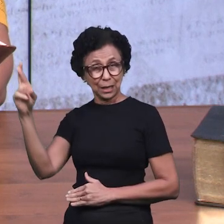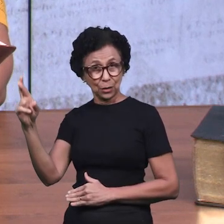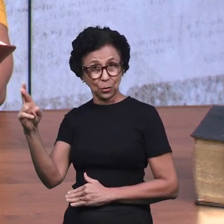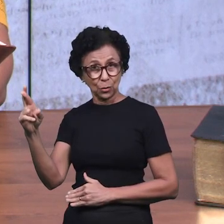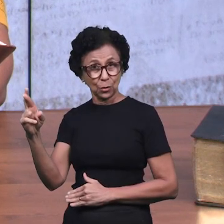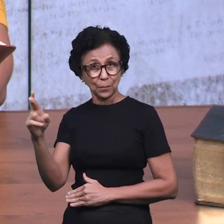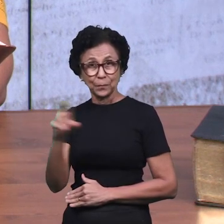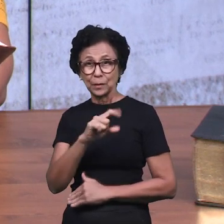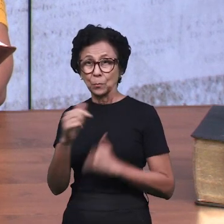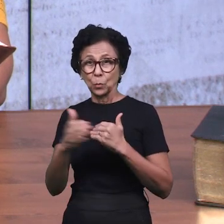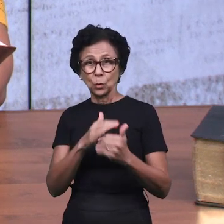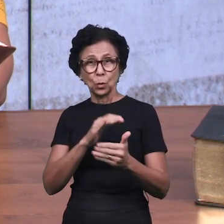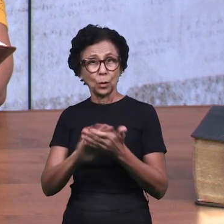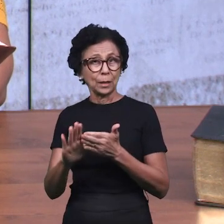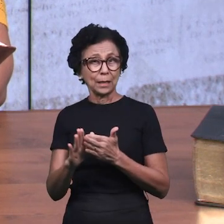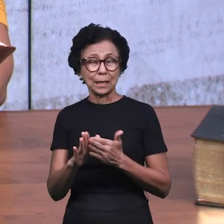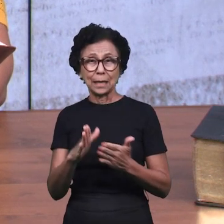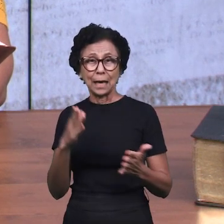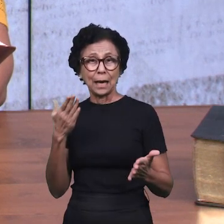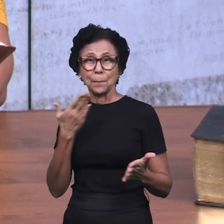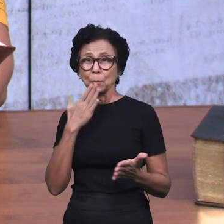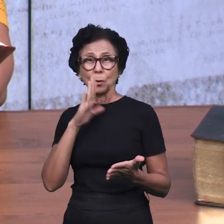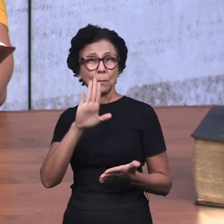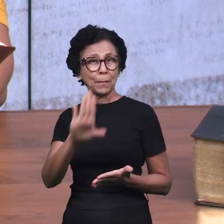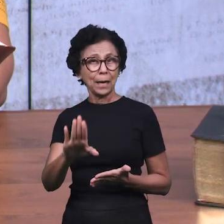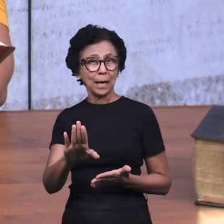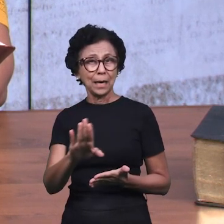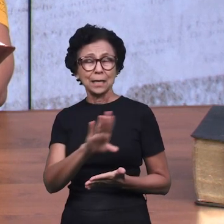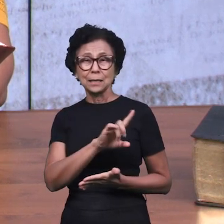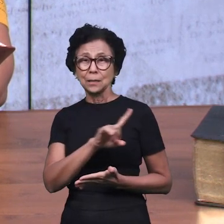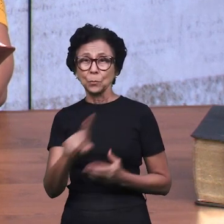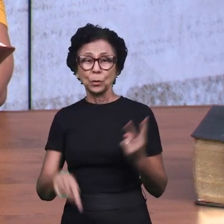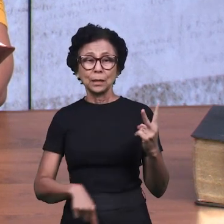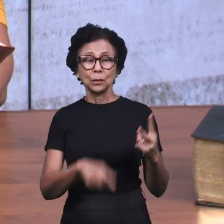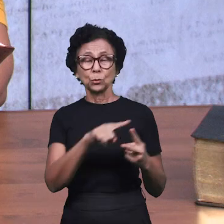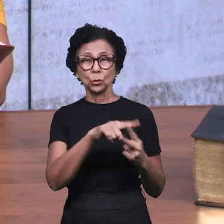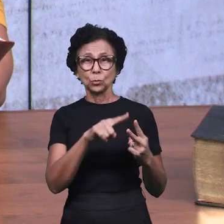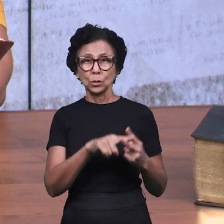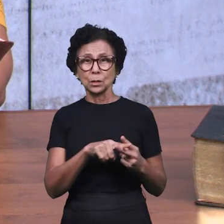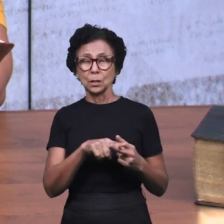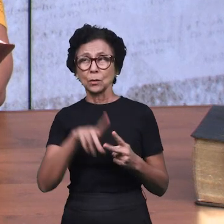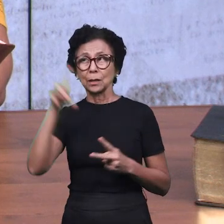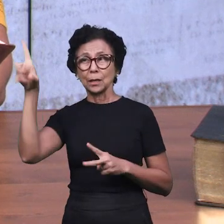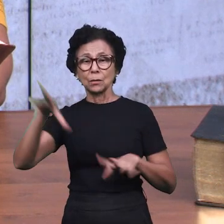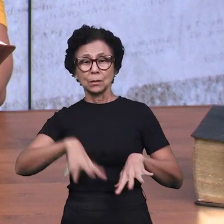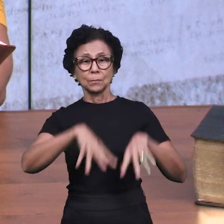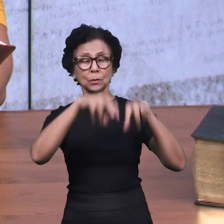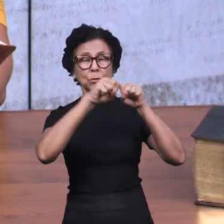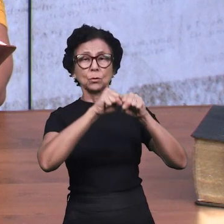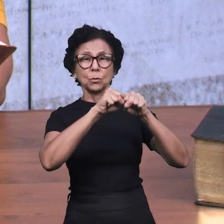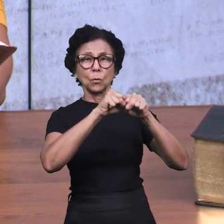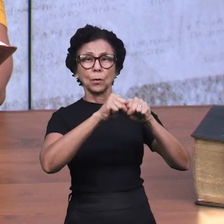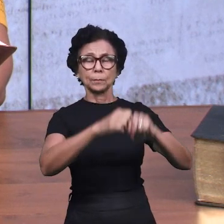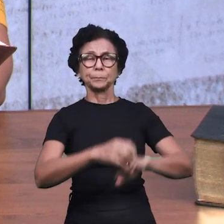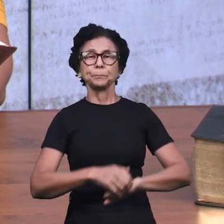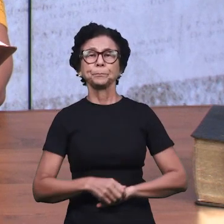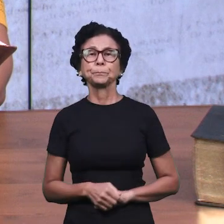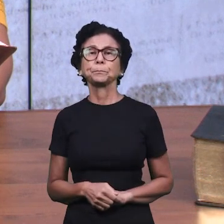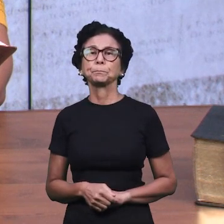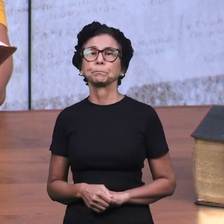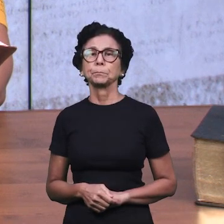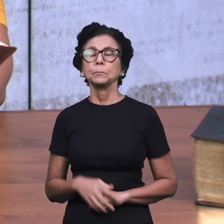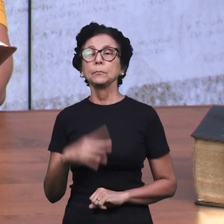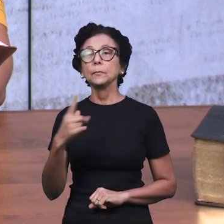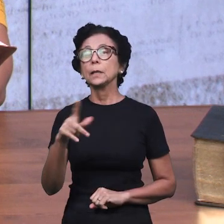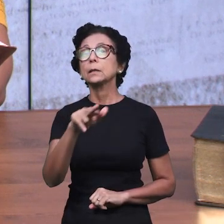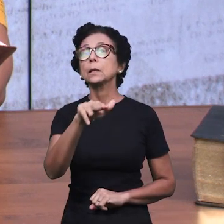voto, porque ambos estes são igualmente abominação ao Senhor teu Deus. A teu